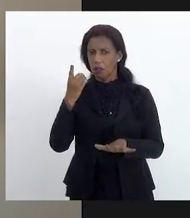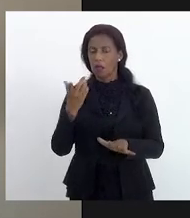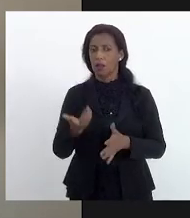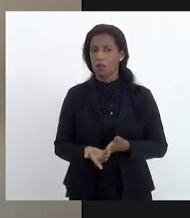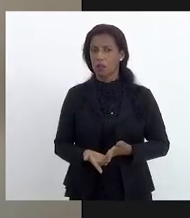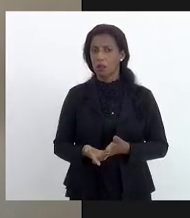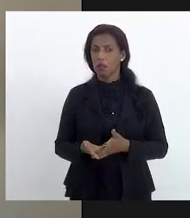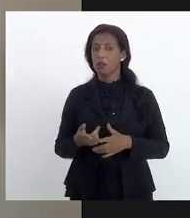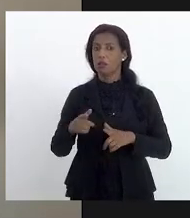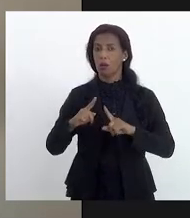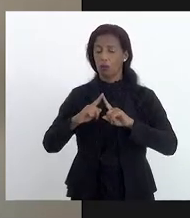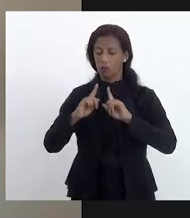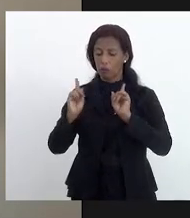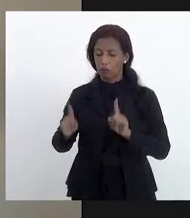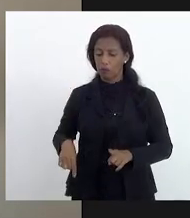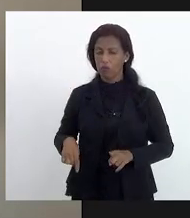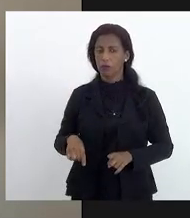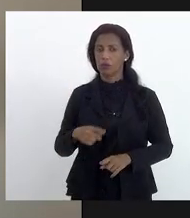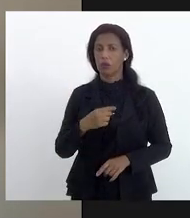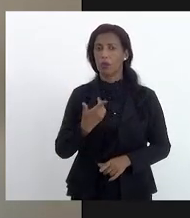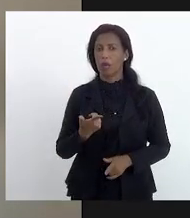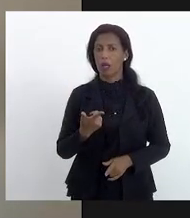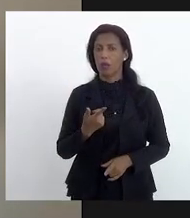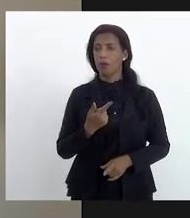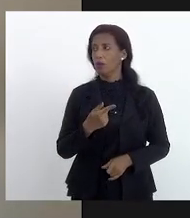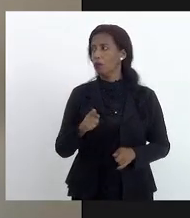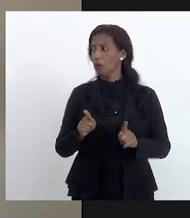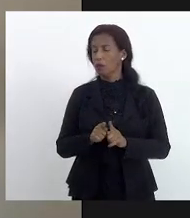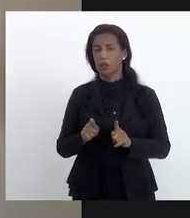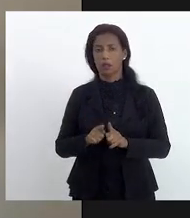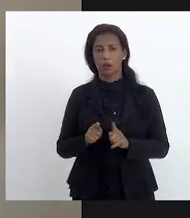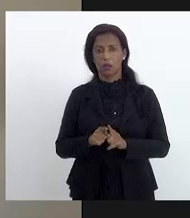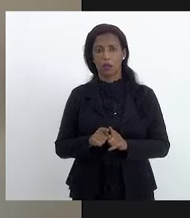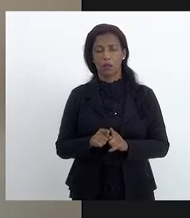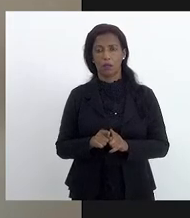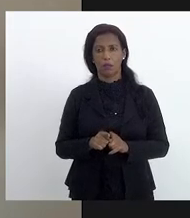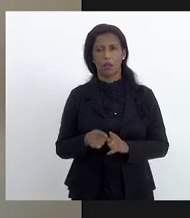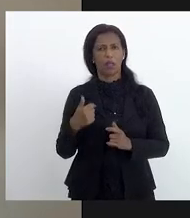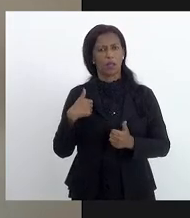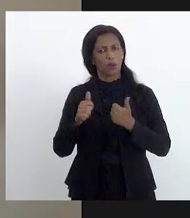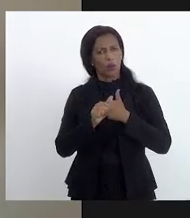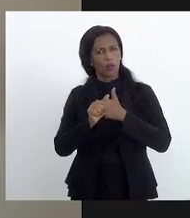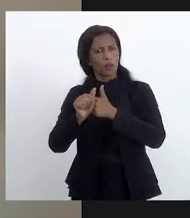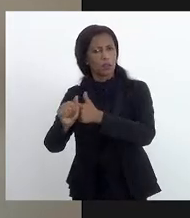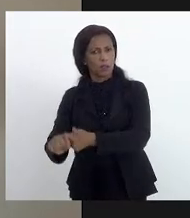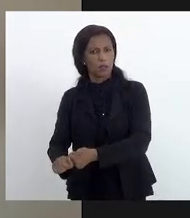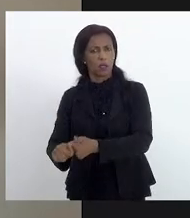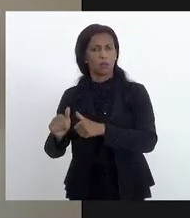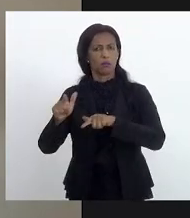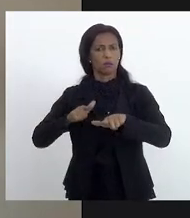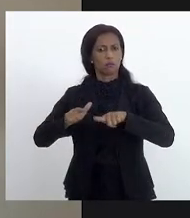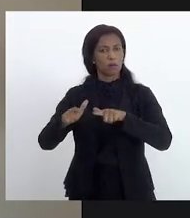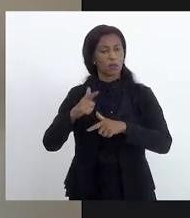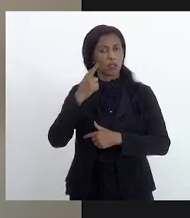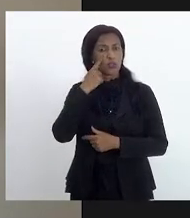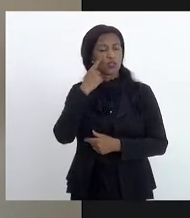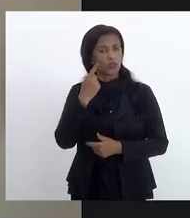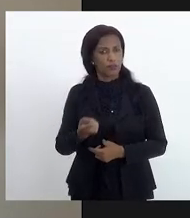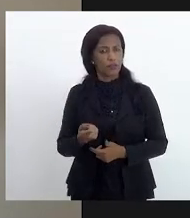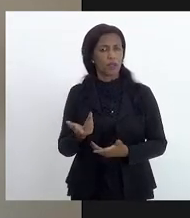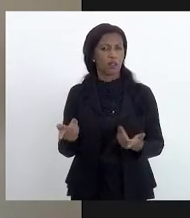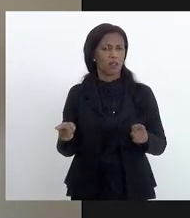são servidores públicos, e nós acompanhamos o trabalho de diversos servidores públicos E a gente fica